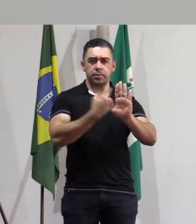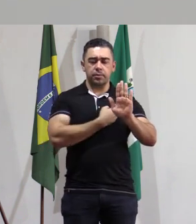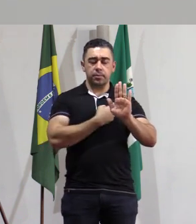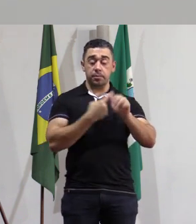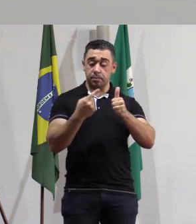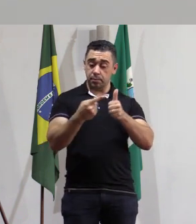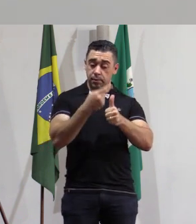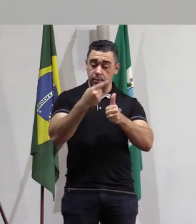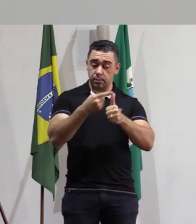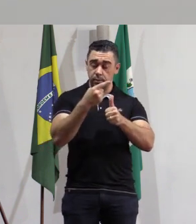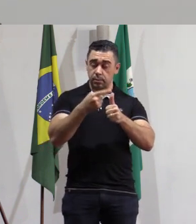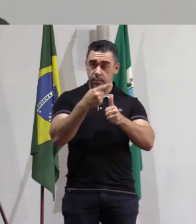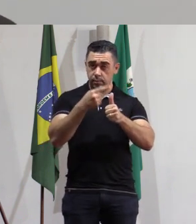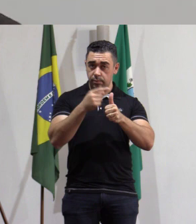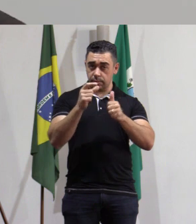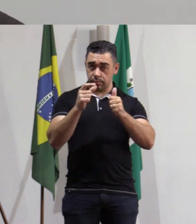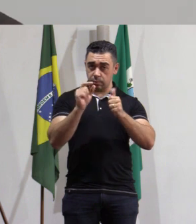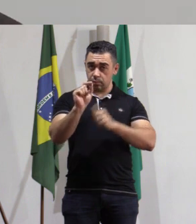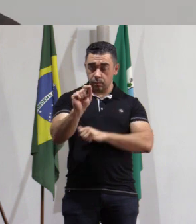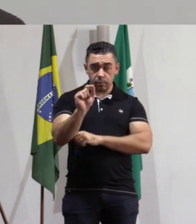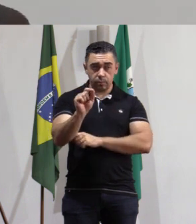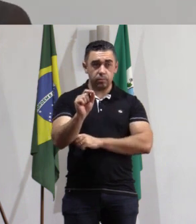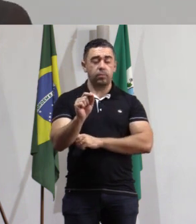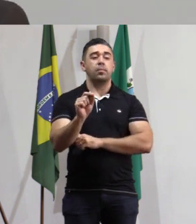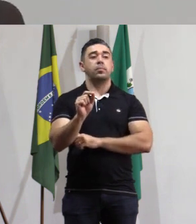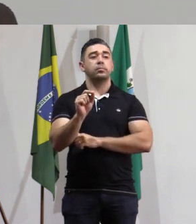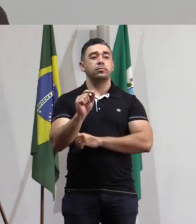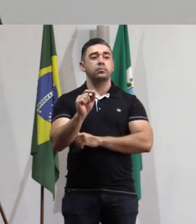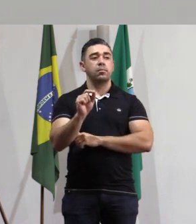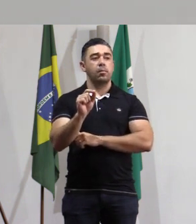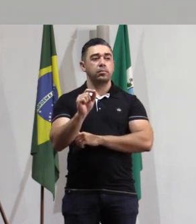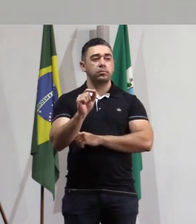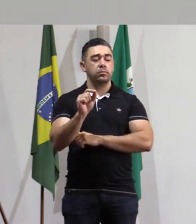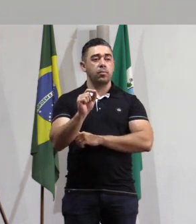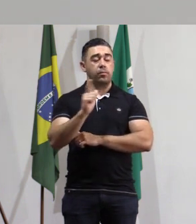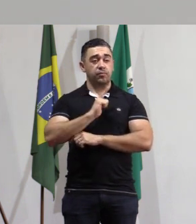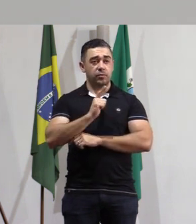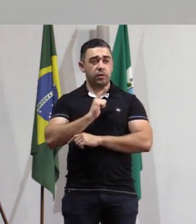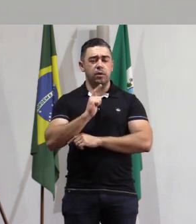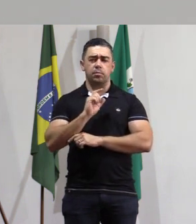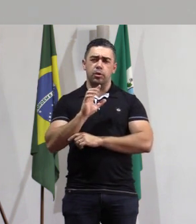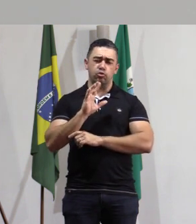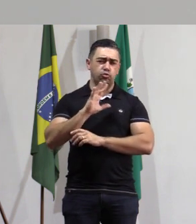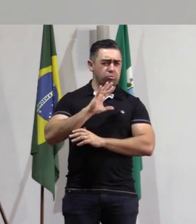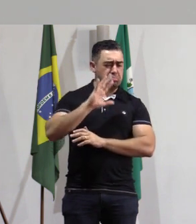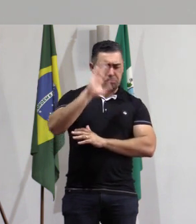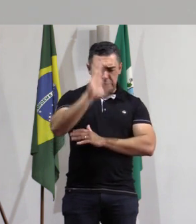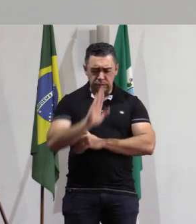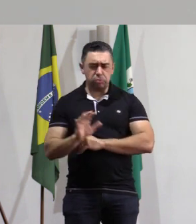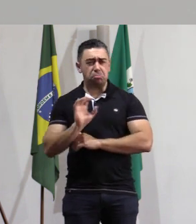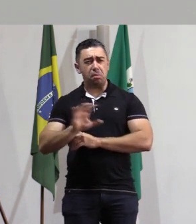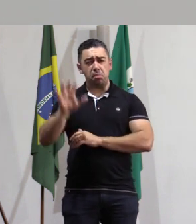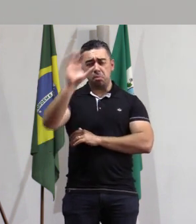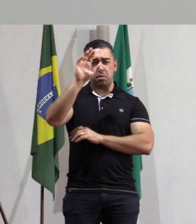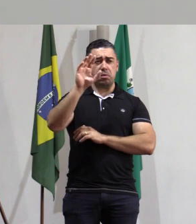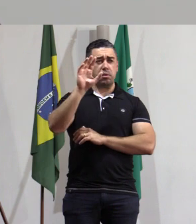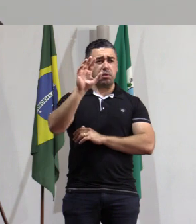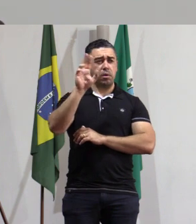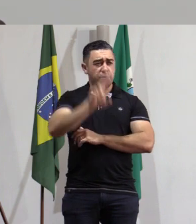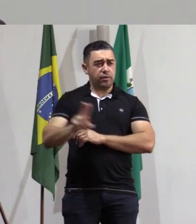Em primeiríssimo lugar, é necessário dizer que a grande questão para as universidades públicas e para os institutos federais brasileiros hoje não é o